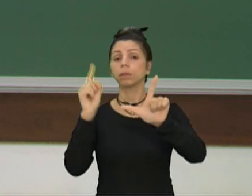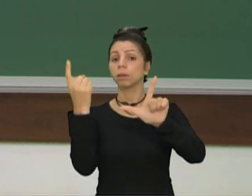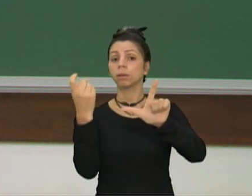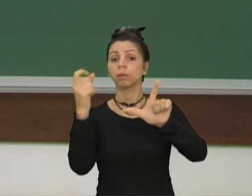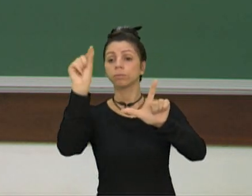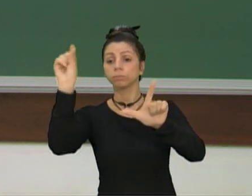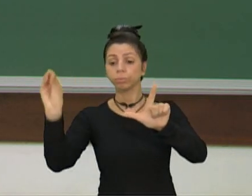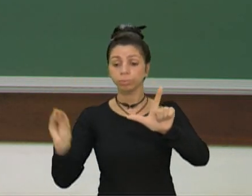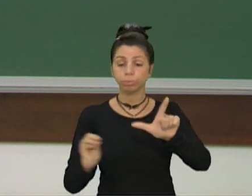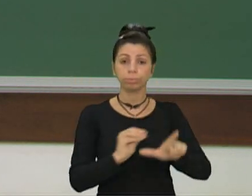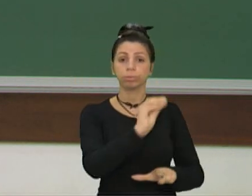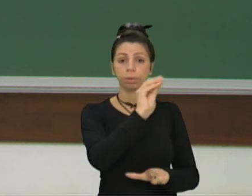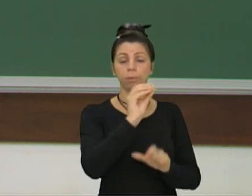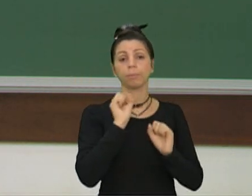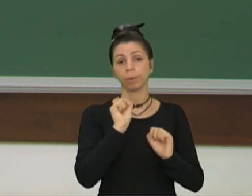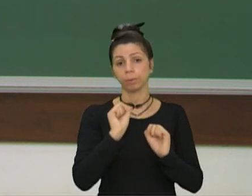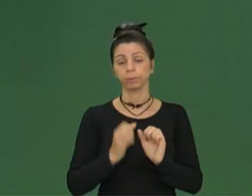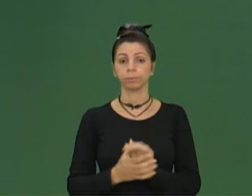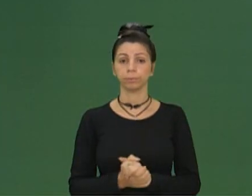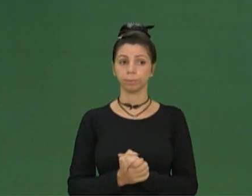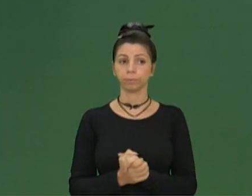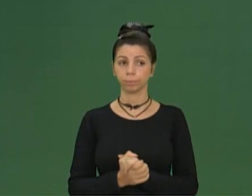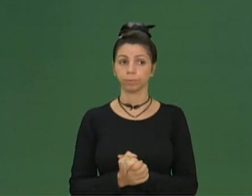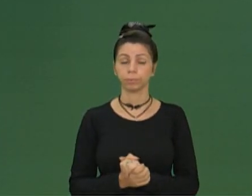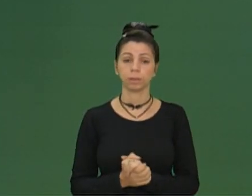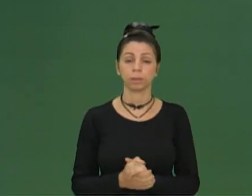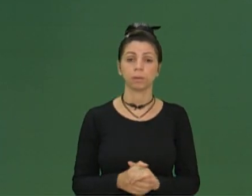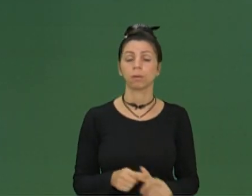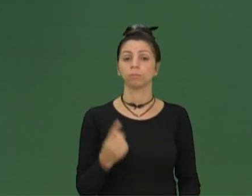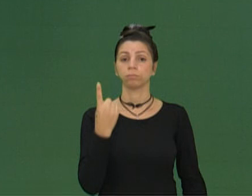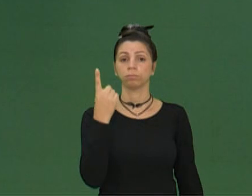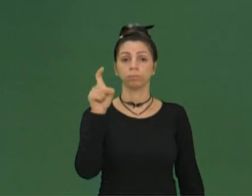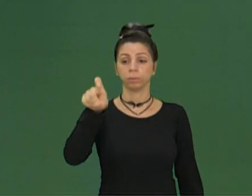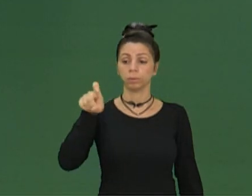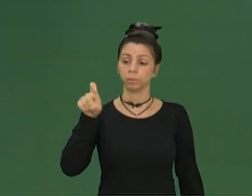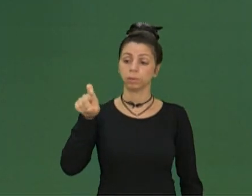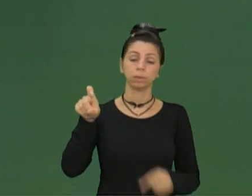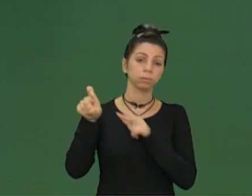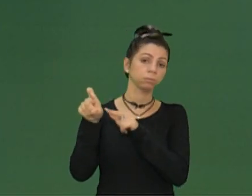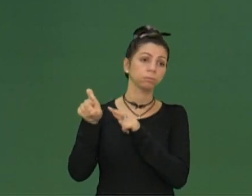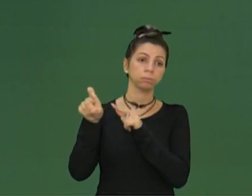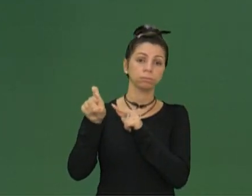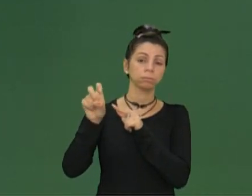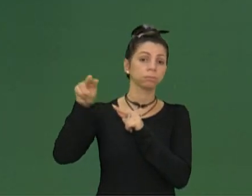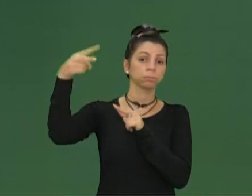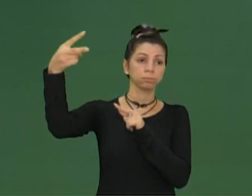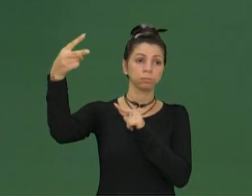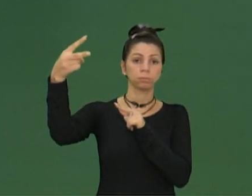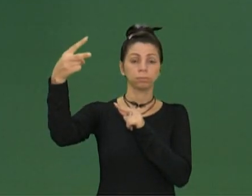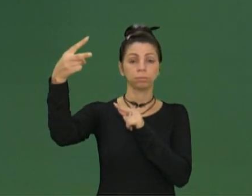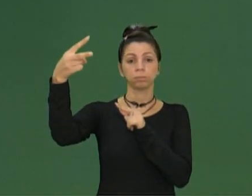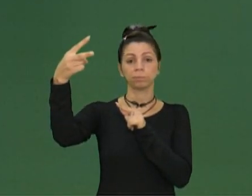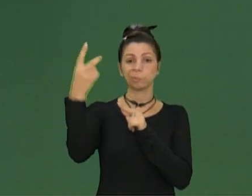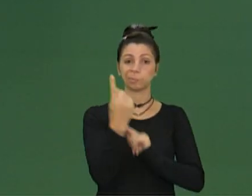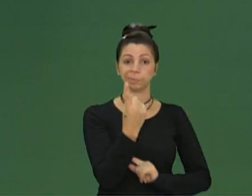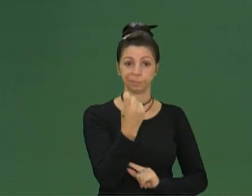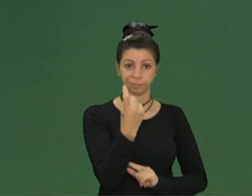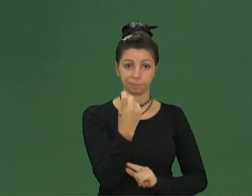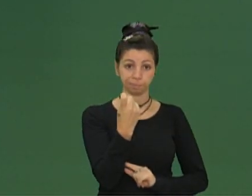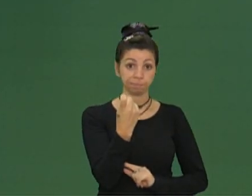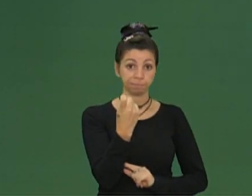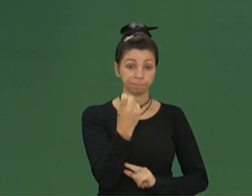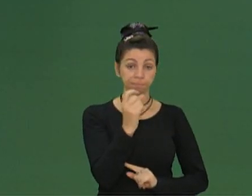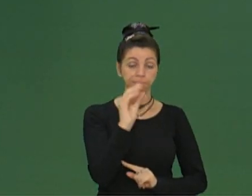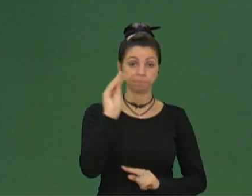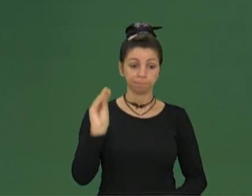uma incógnita, certo? Como aqui apareceu só o x ao quadrado, o que acontece aqui? Eu isolei ele